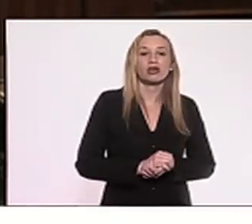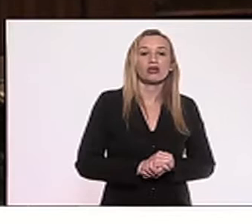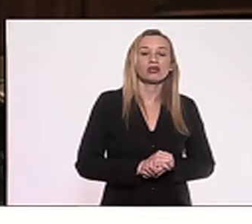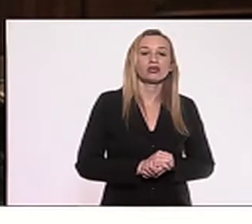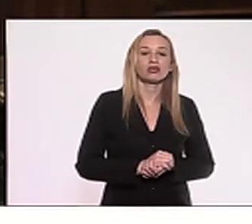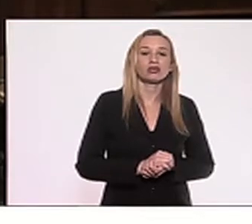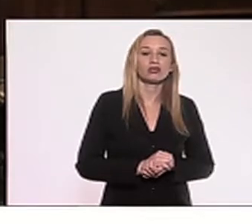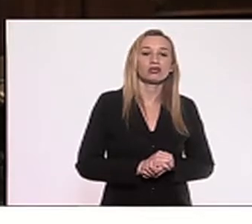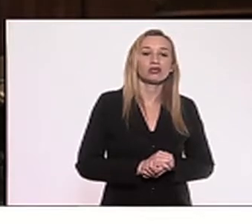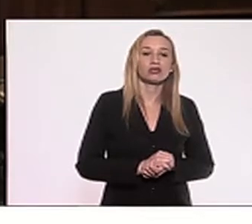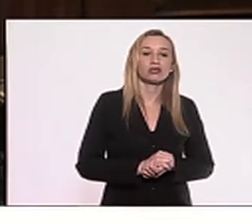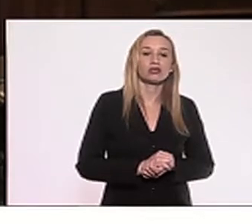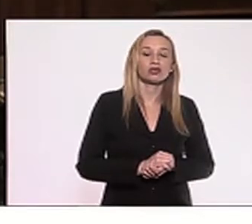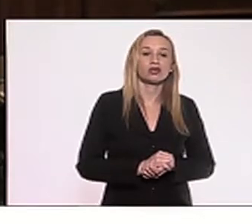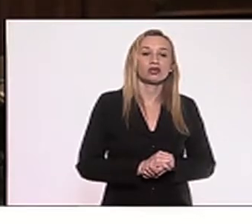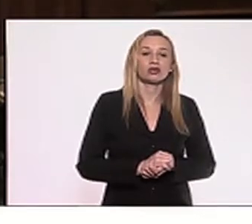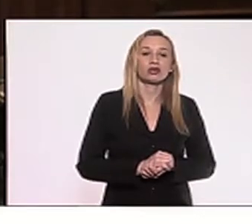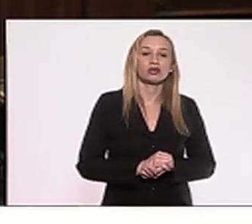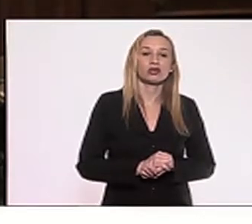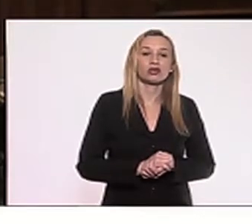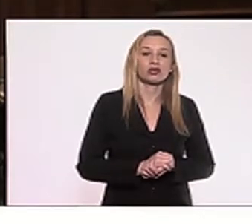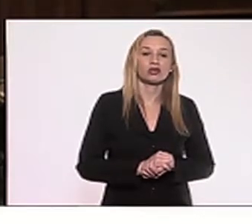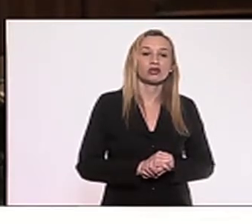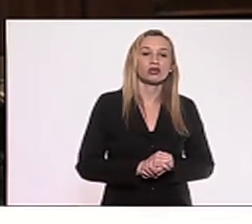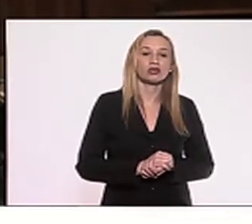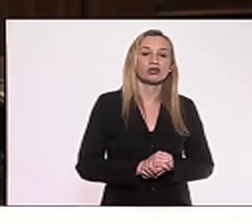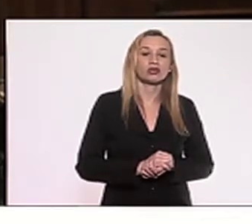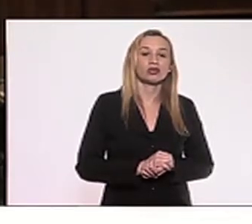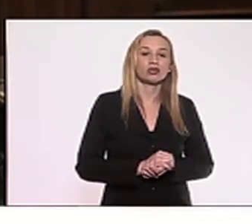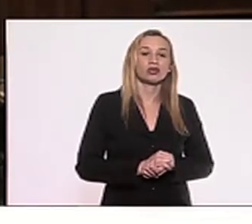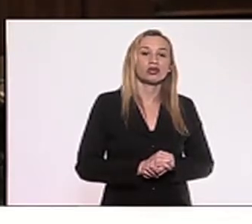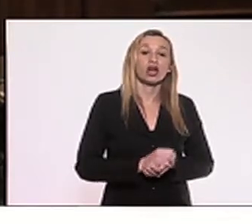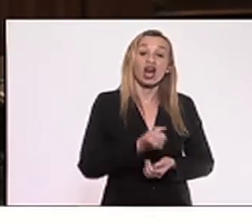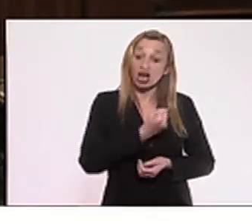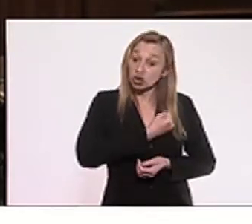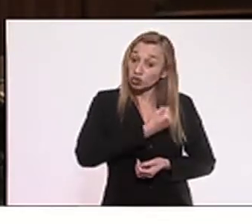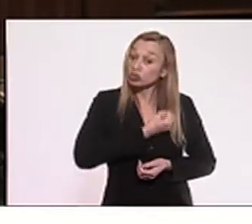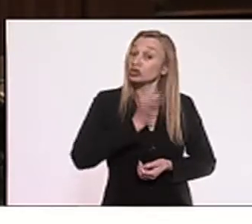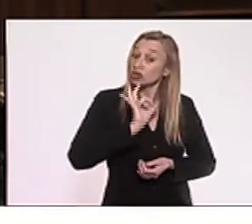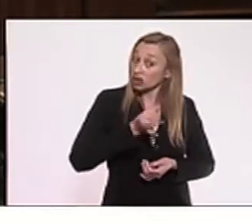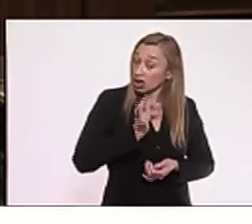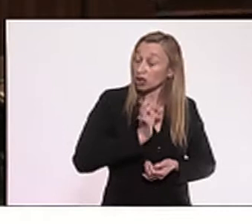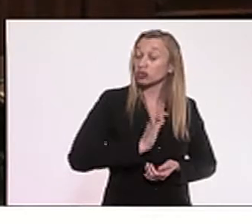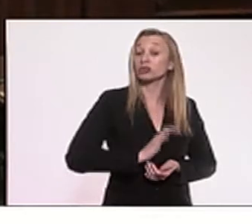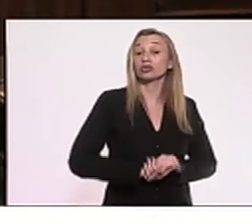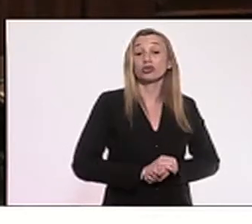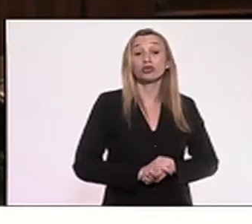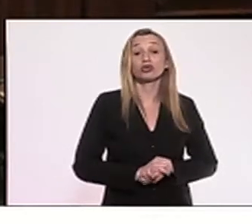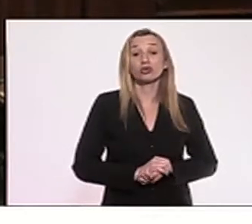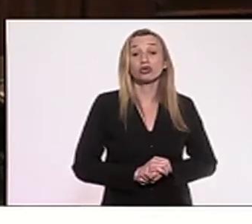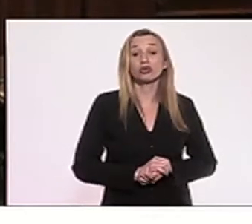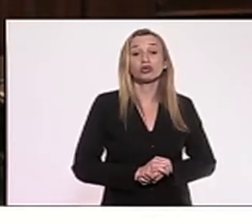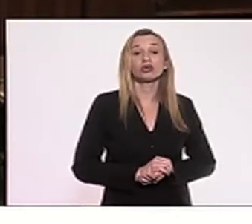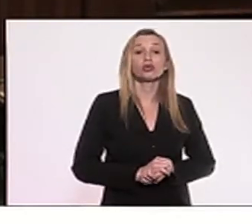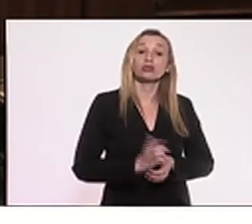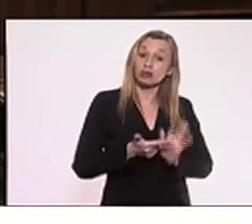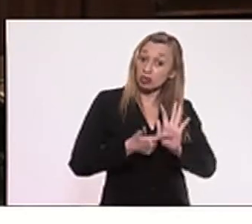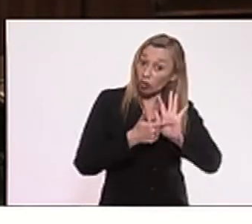atendo-me o máximo possível a dados objetivos que constam no